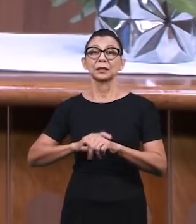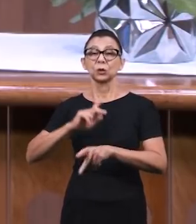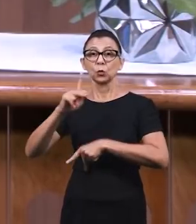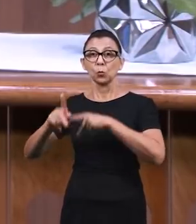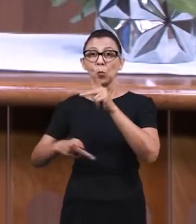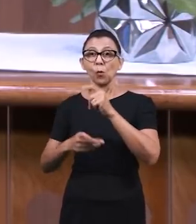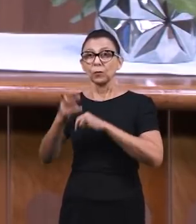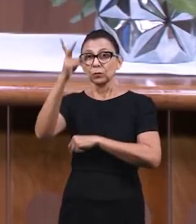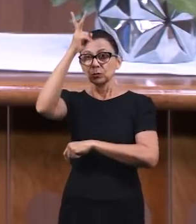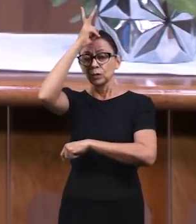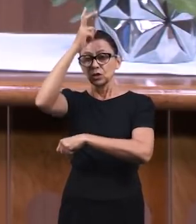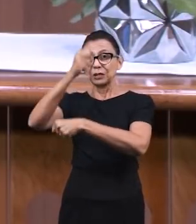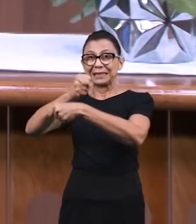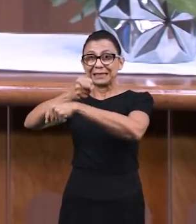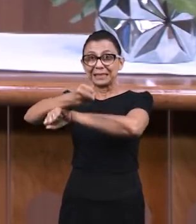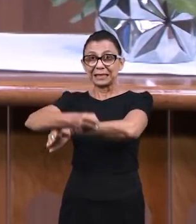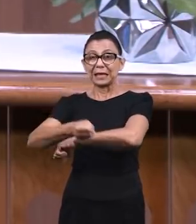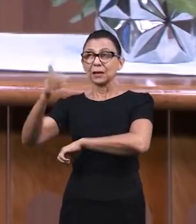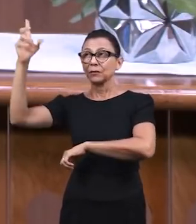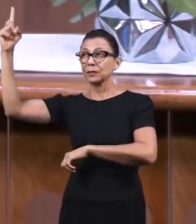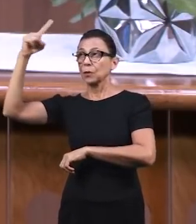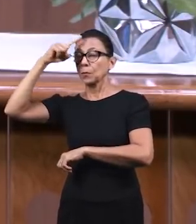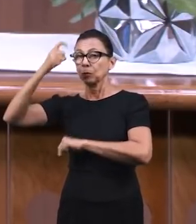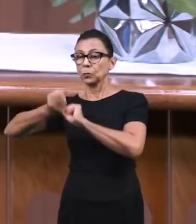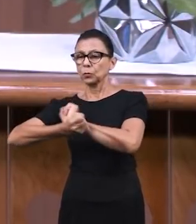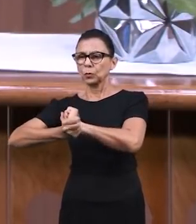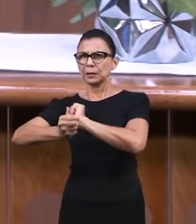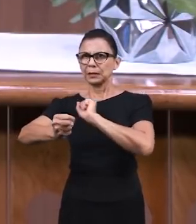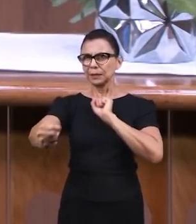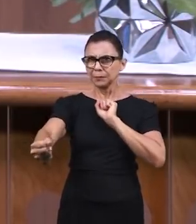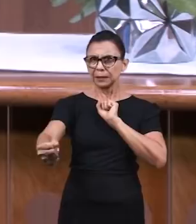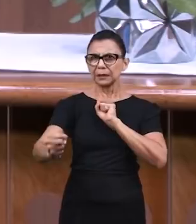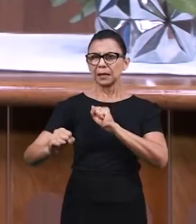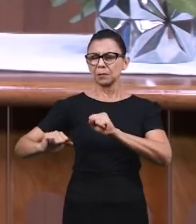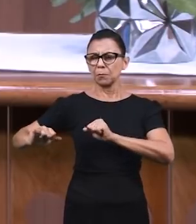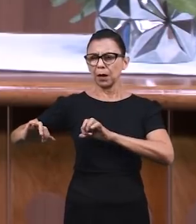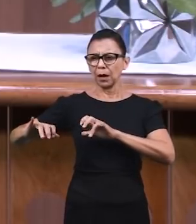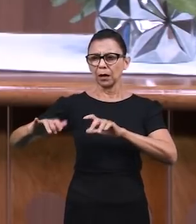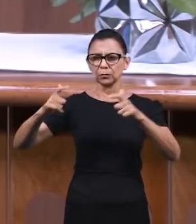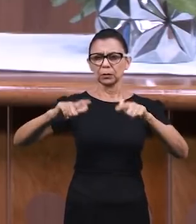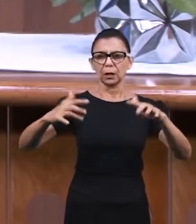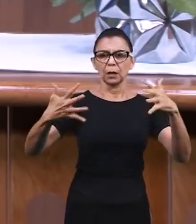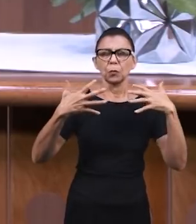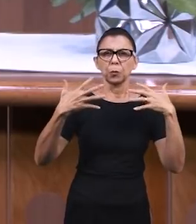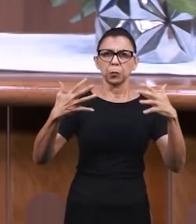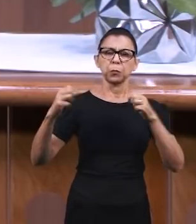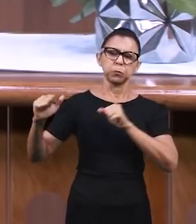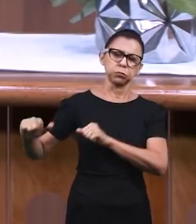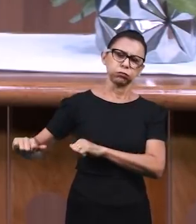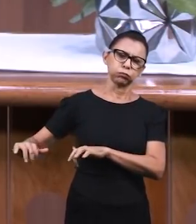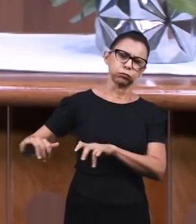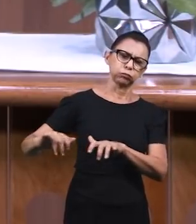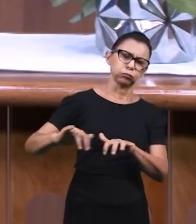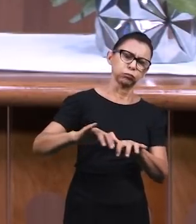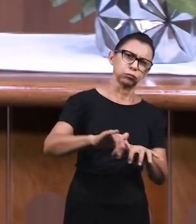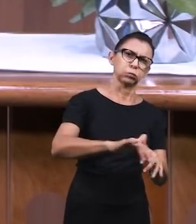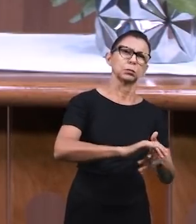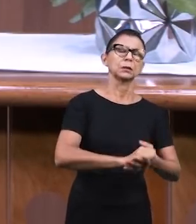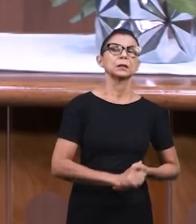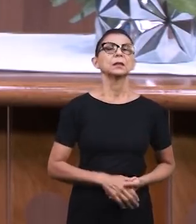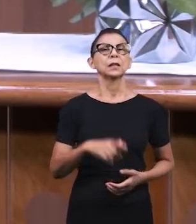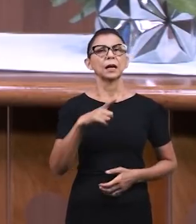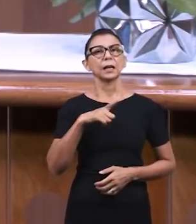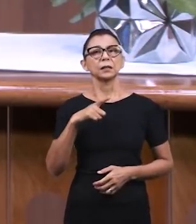do Egito, a retirada do povo, a peregrinação pelo deserto. Então eles rememoravam, era a chamada Festa